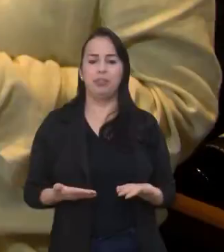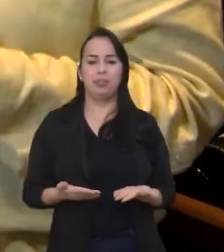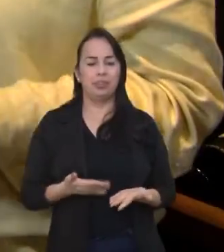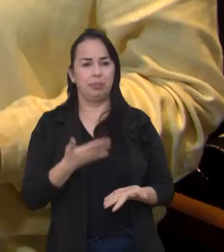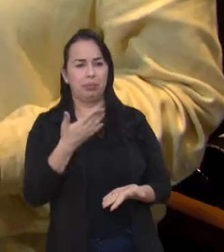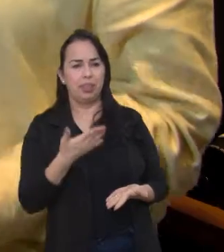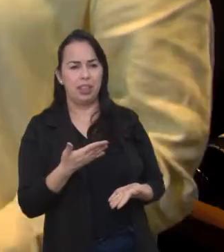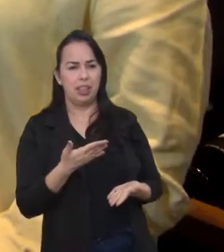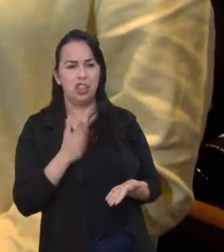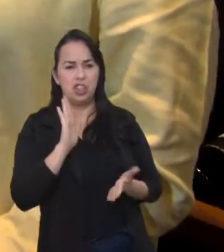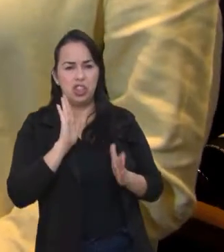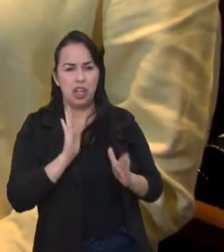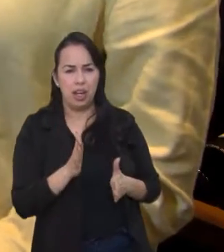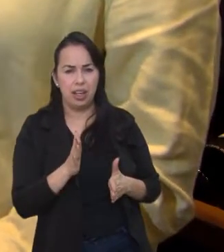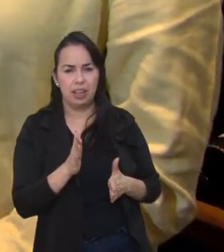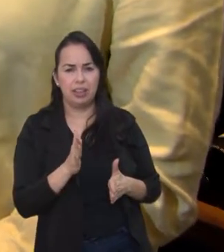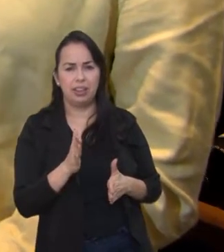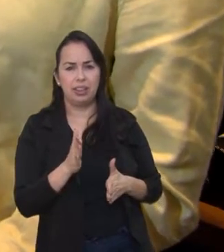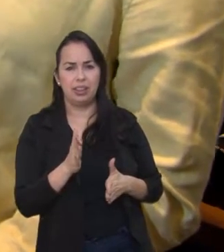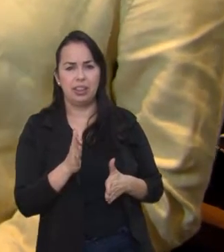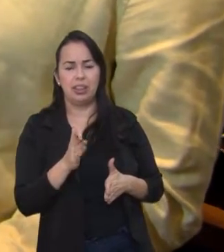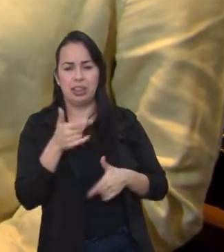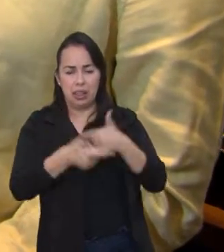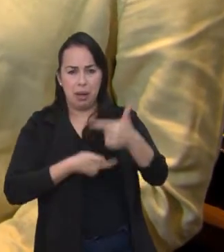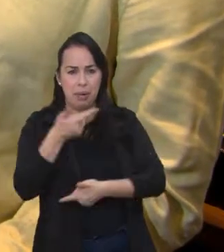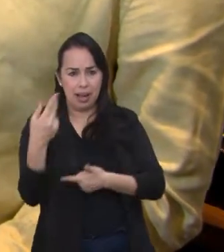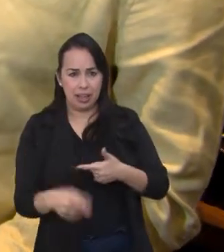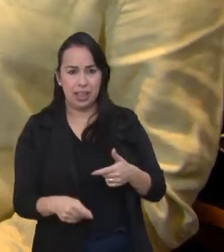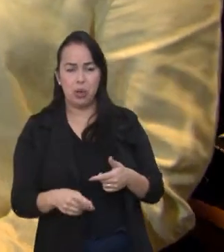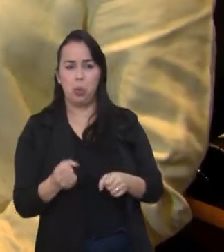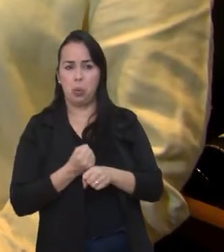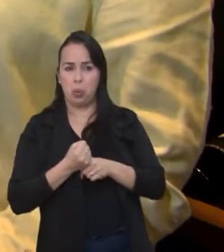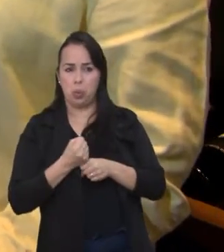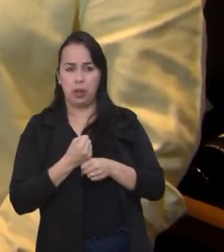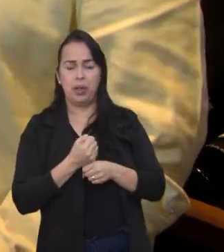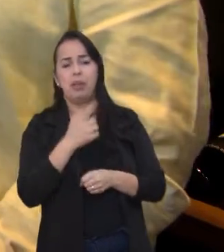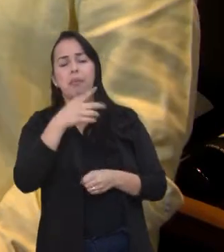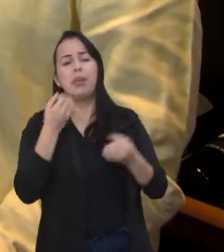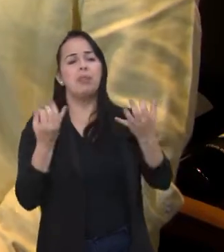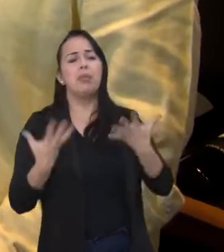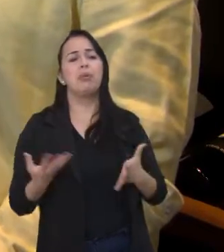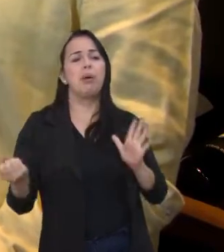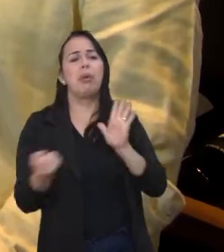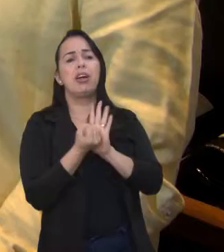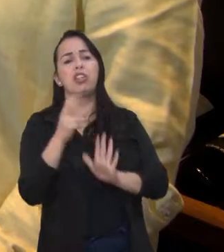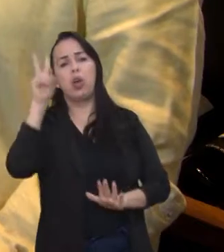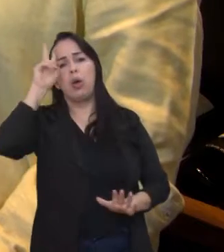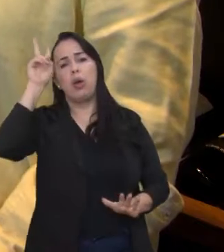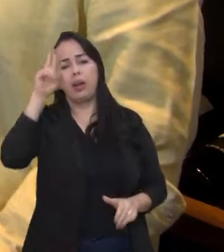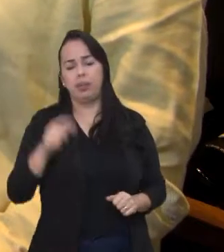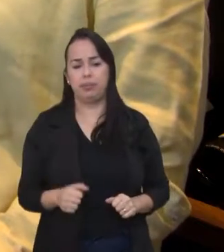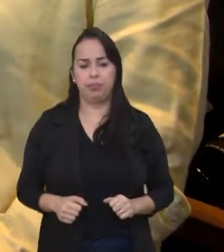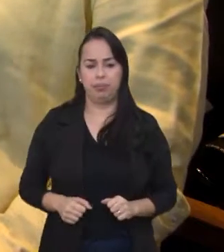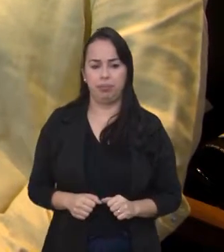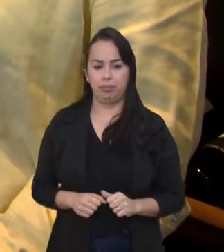está aqui há tanto tempo, conta algum fato, alguma coisa que te marcou durante esse período aqui no